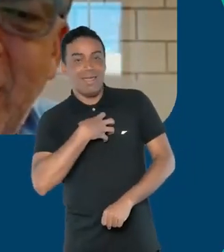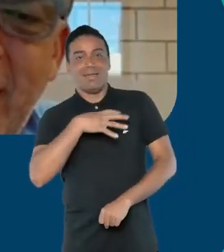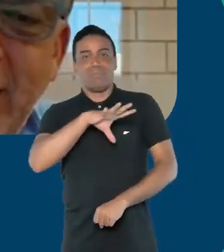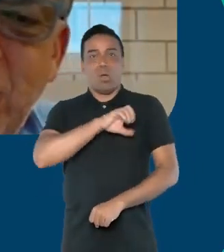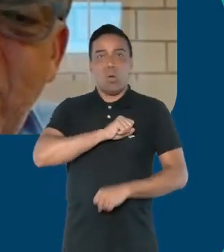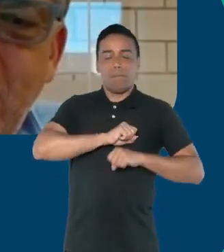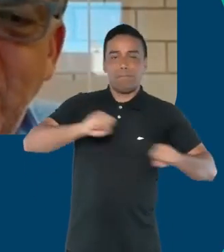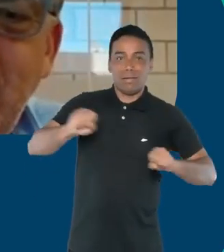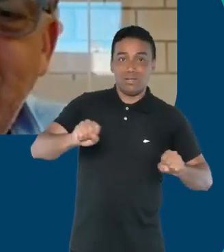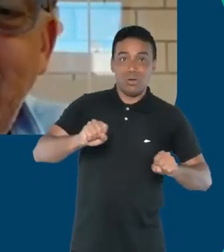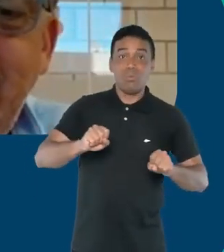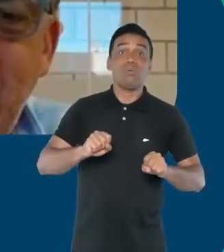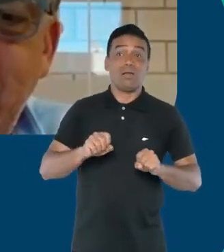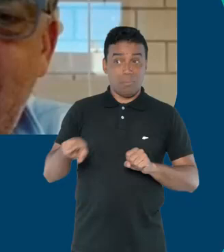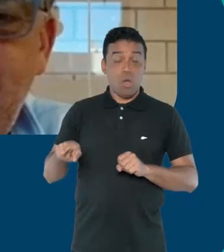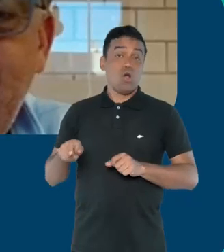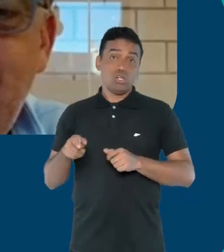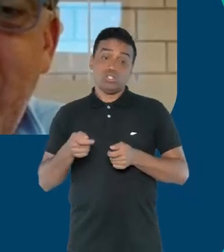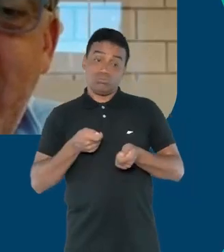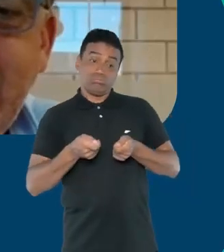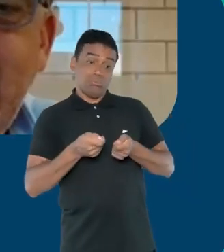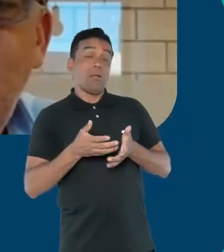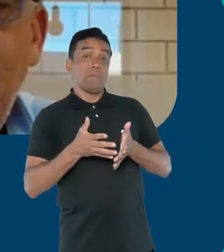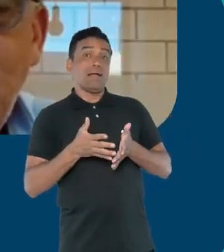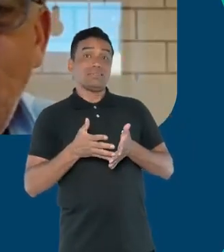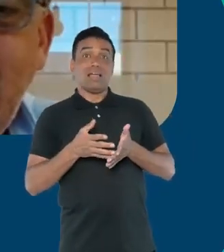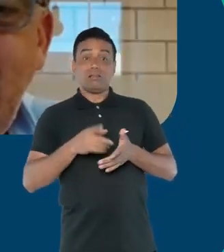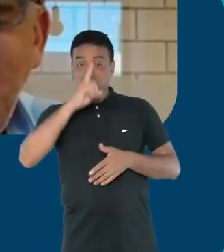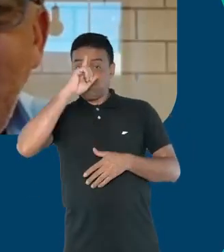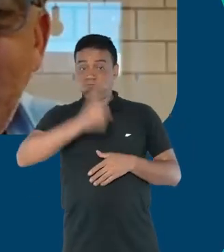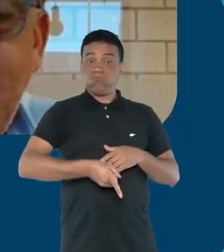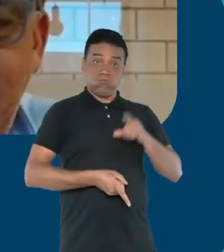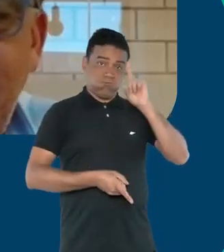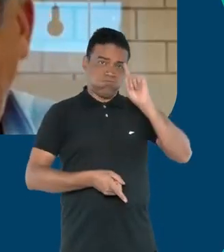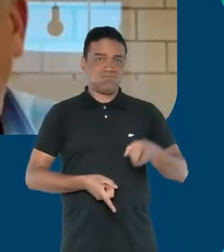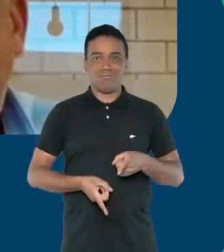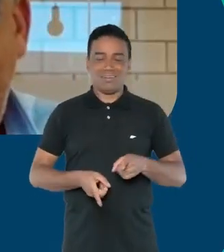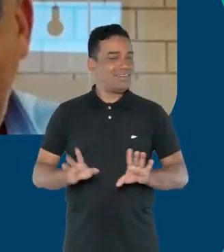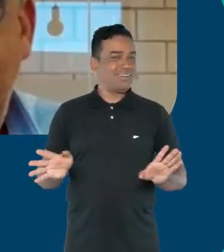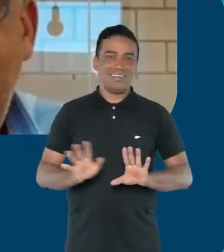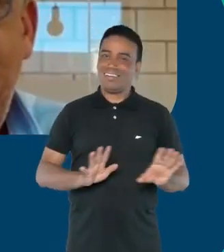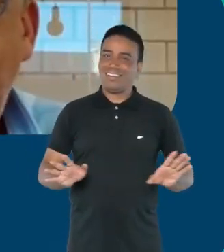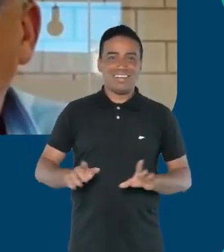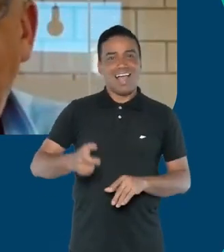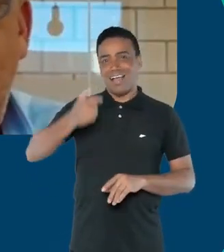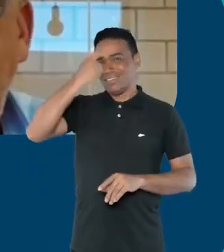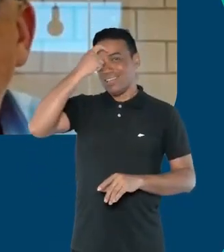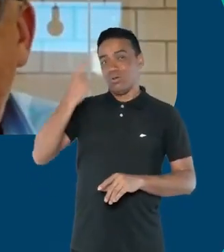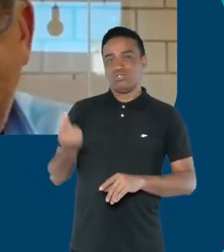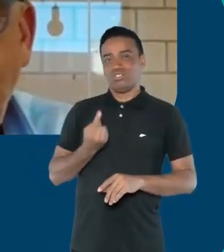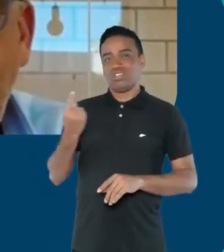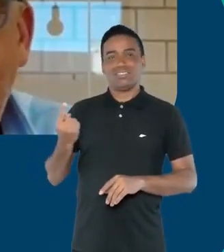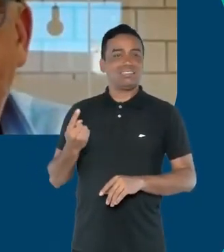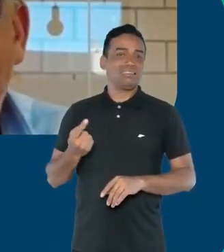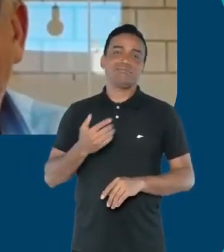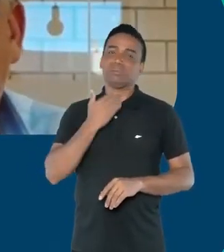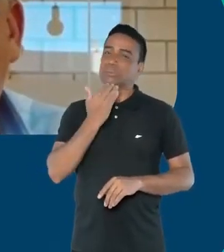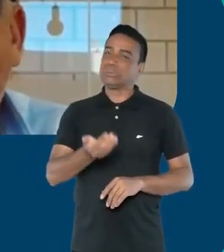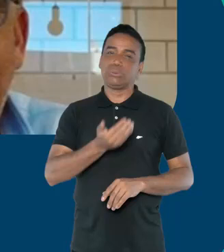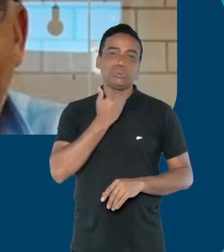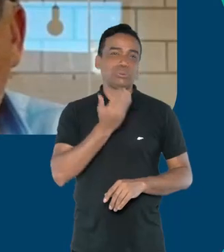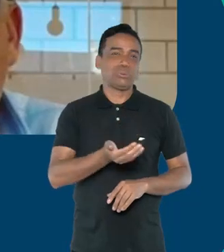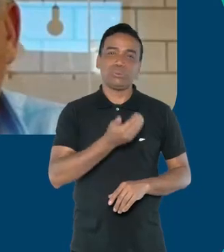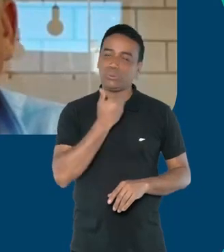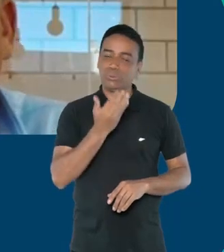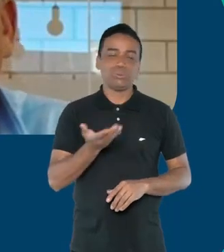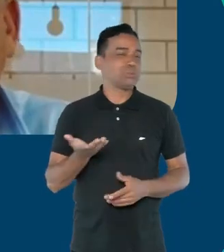mas ela jamais pode determinar, porque a razão sozinha em si, diz ele, né, é totalmente inerte. Ela